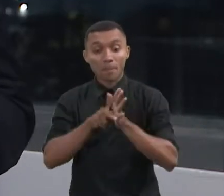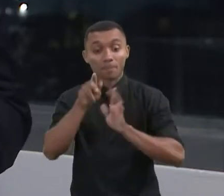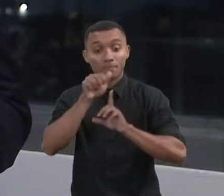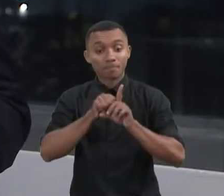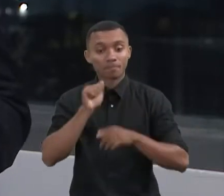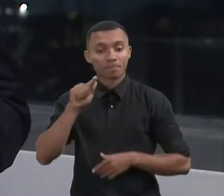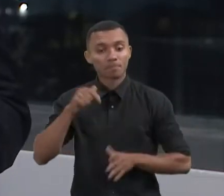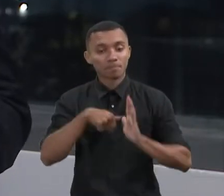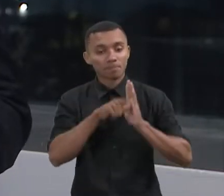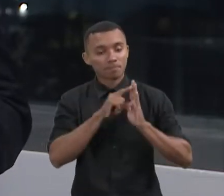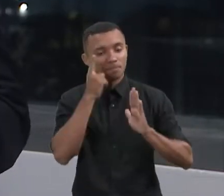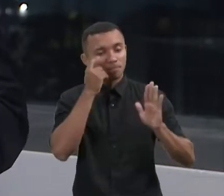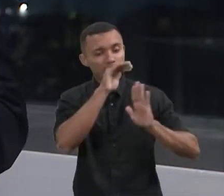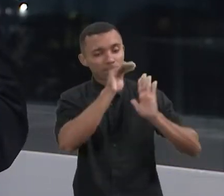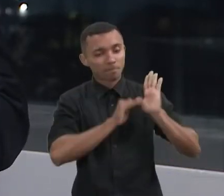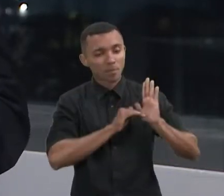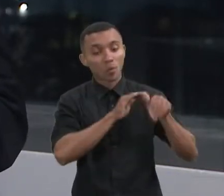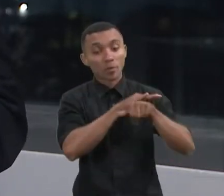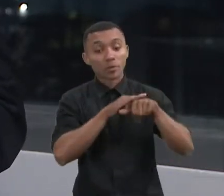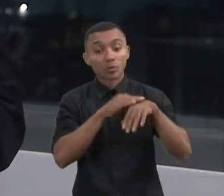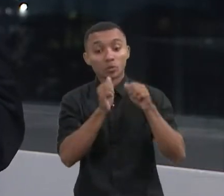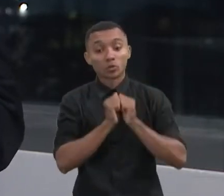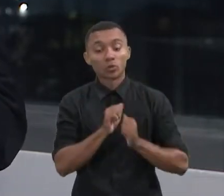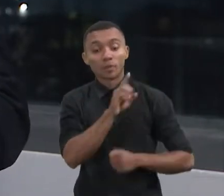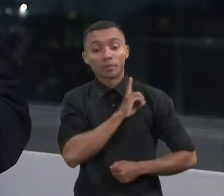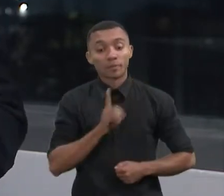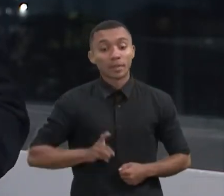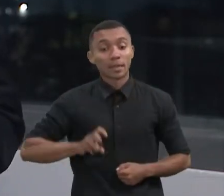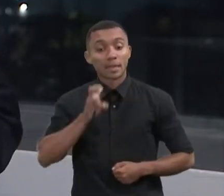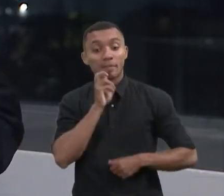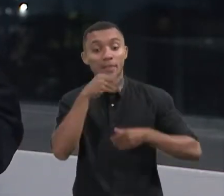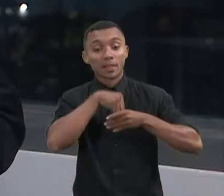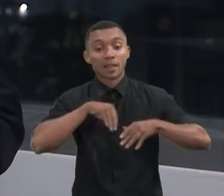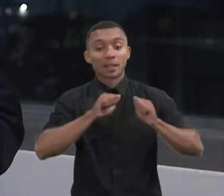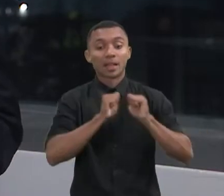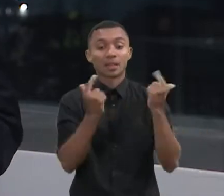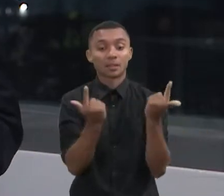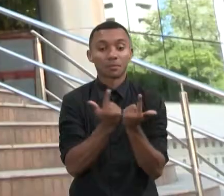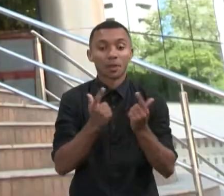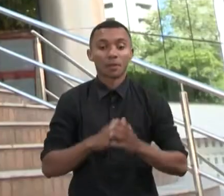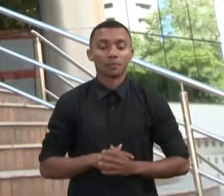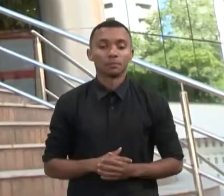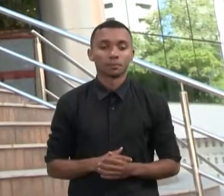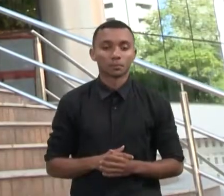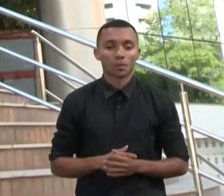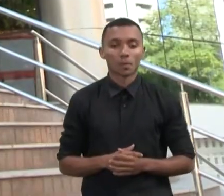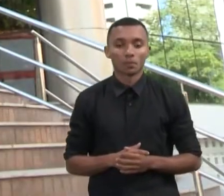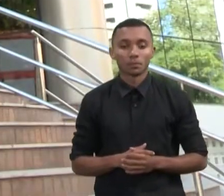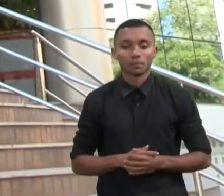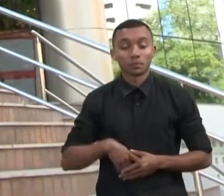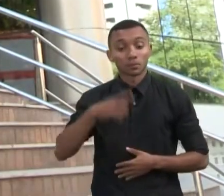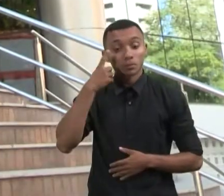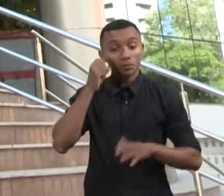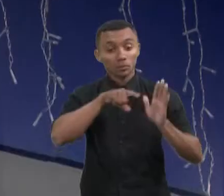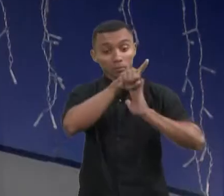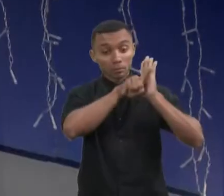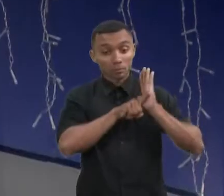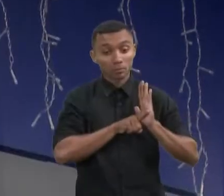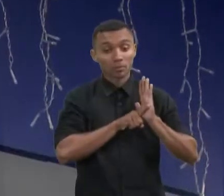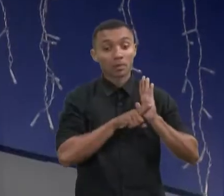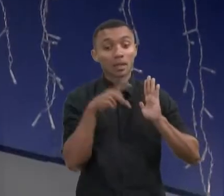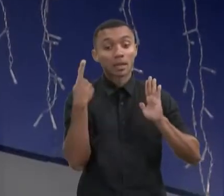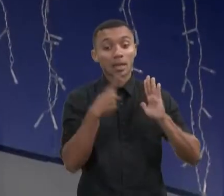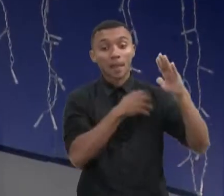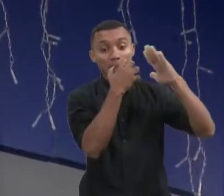A pauta foi assunto entre os deputados nesta quinta-feira aqui na Assembleia. De acordo com um levantamento feito pelo Sebrae,